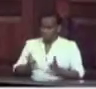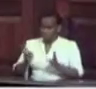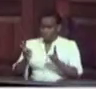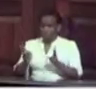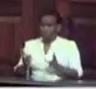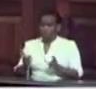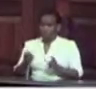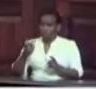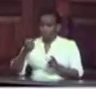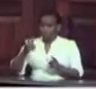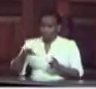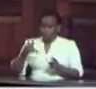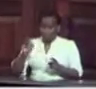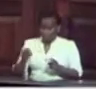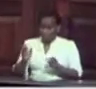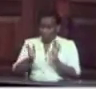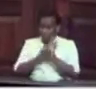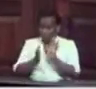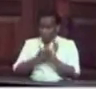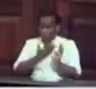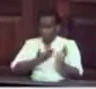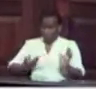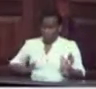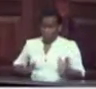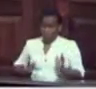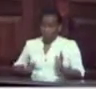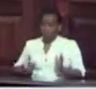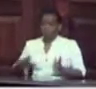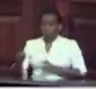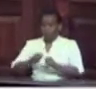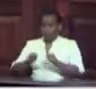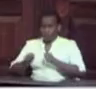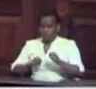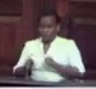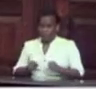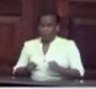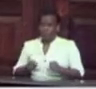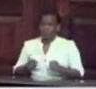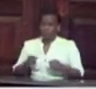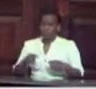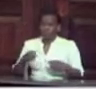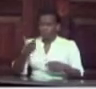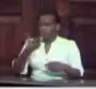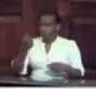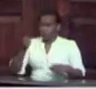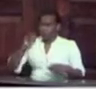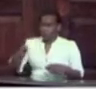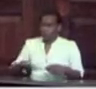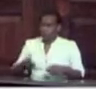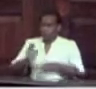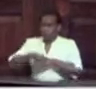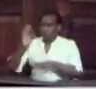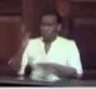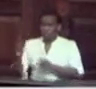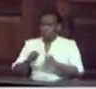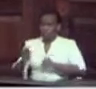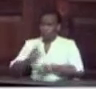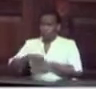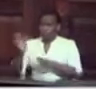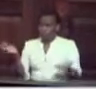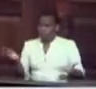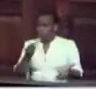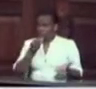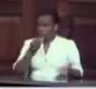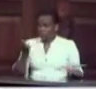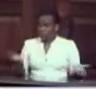o valor de R$ 7,50 proposto pelo governo do Estado, a economia, segundo o secretário Rodrigo, seria de mais de 300 milhões. Seria maior, seria claramente